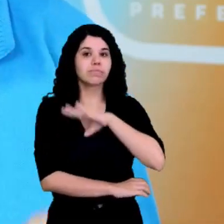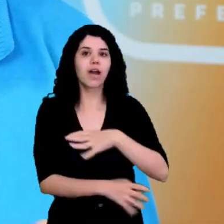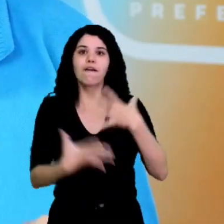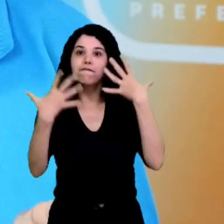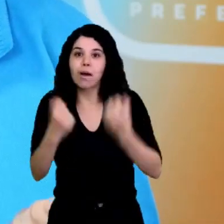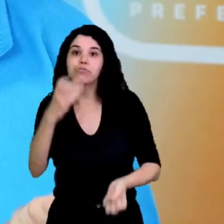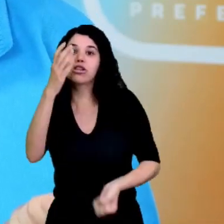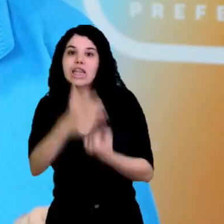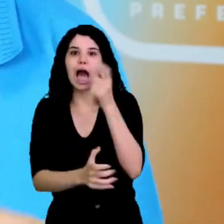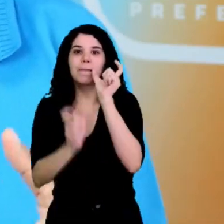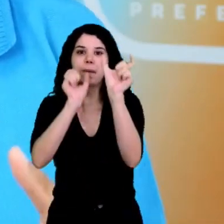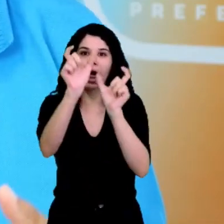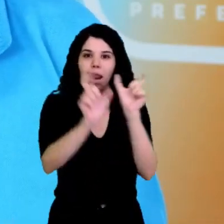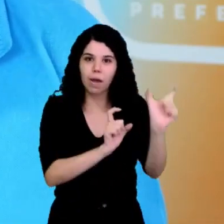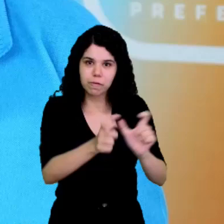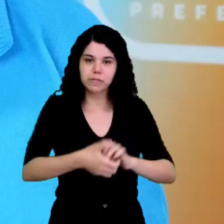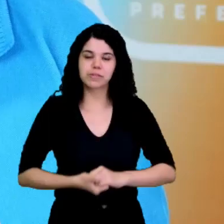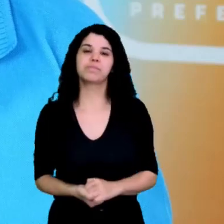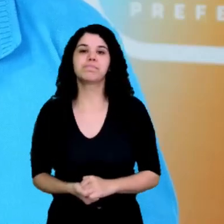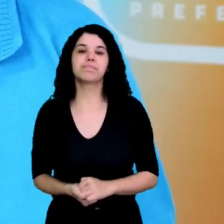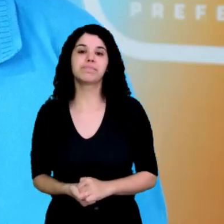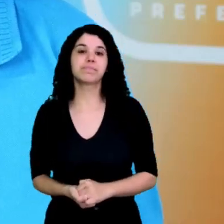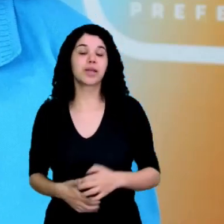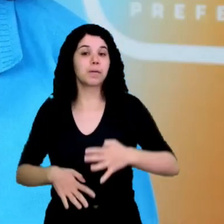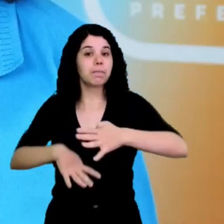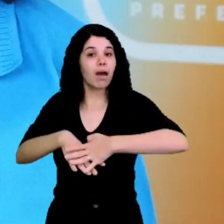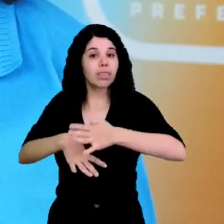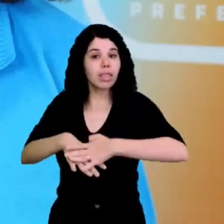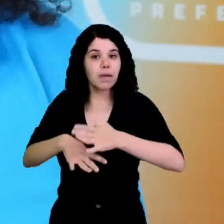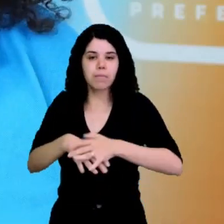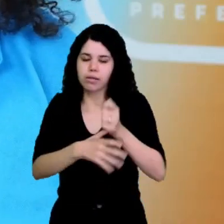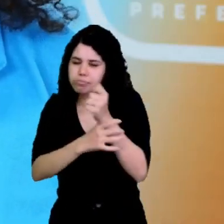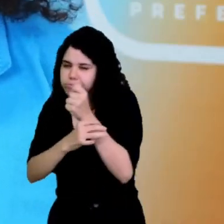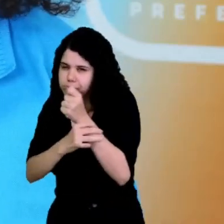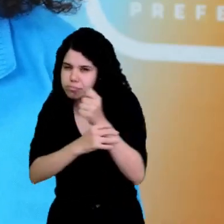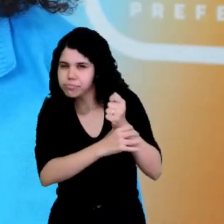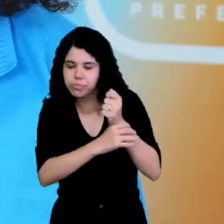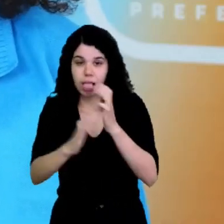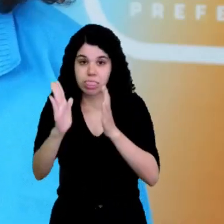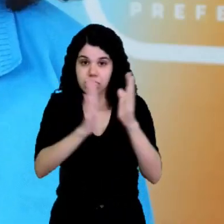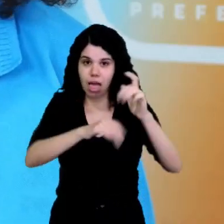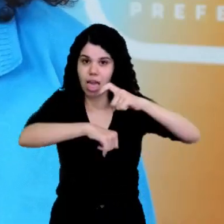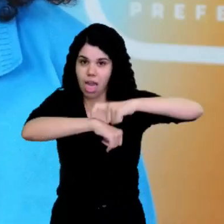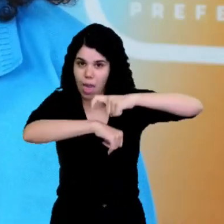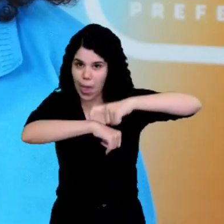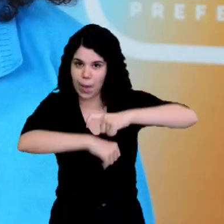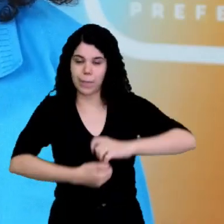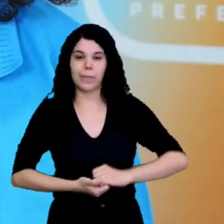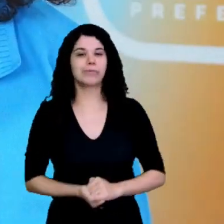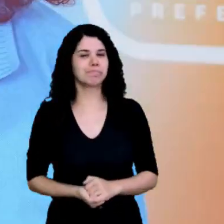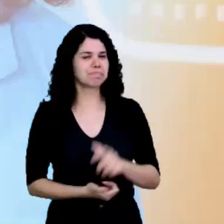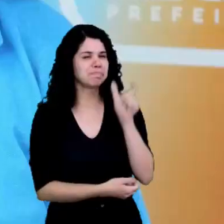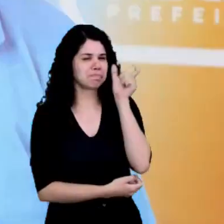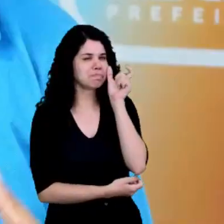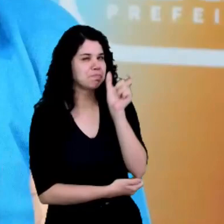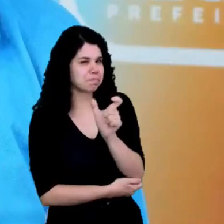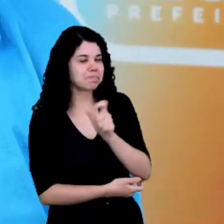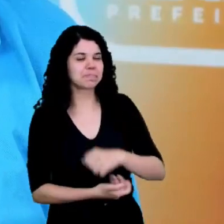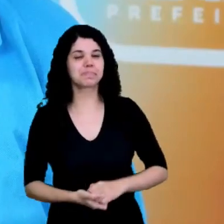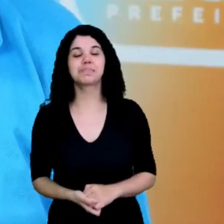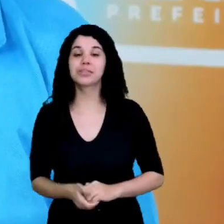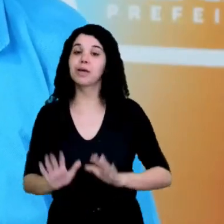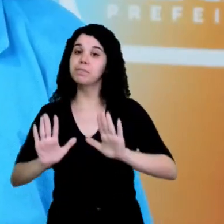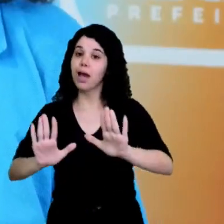formar palavras. E em matemática, detetives do intervalo de tempo. Interessante, né? Já